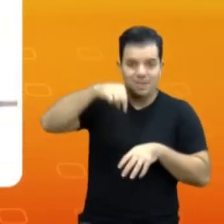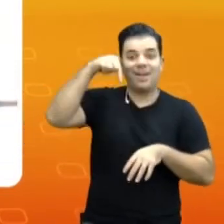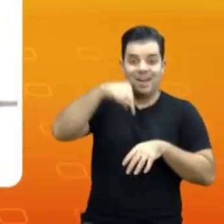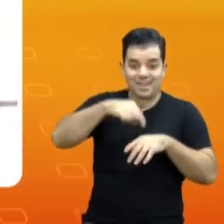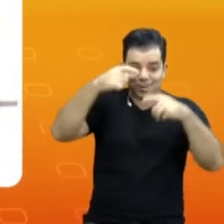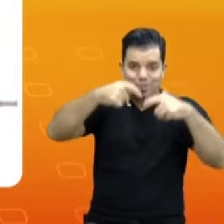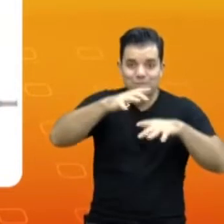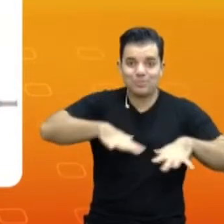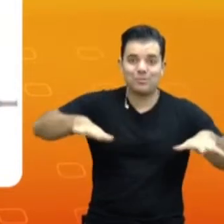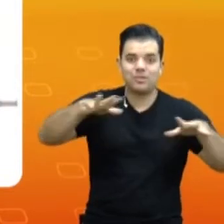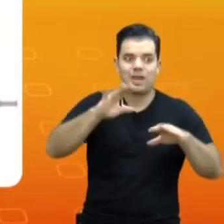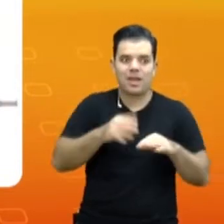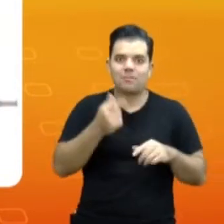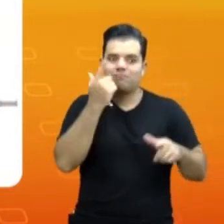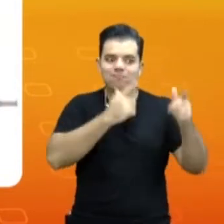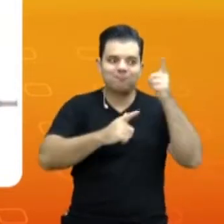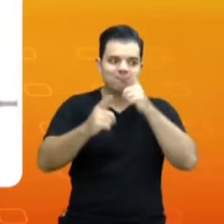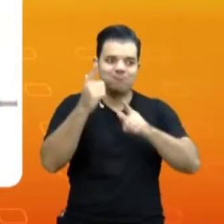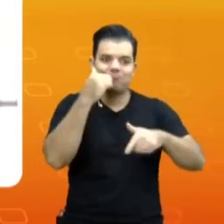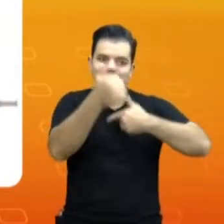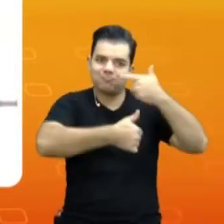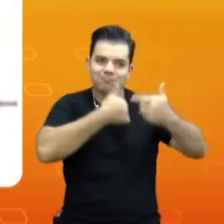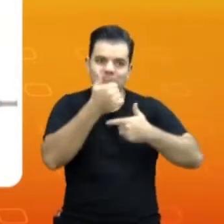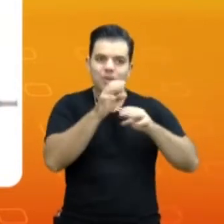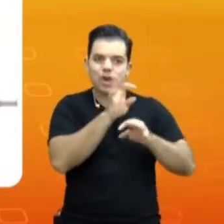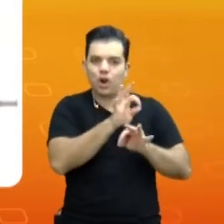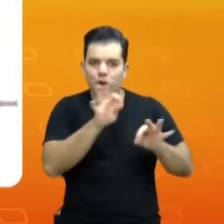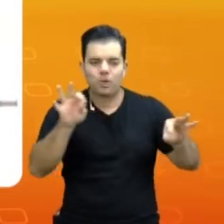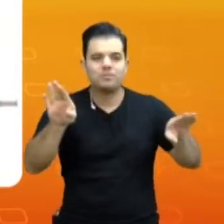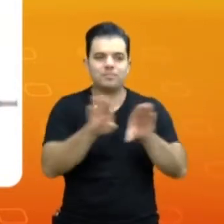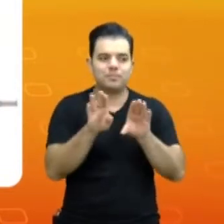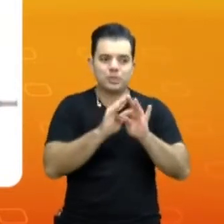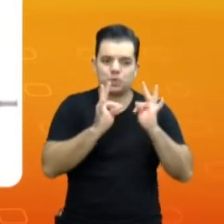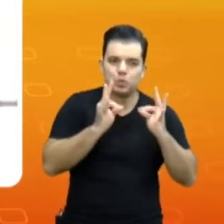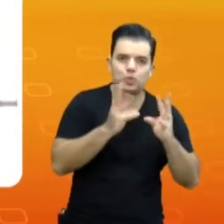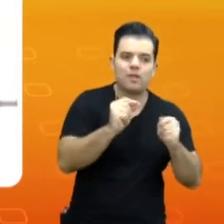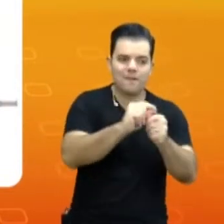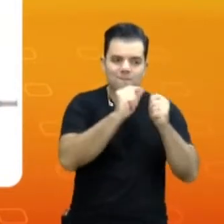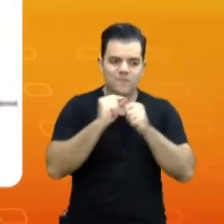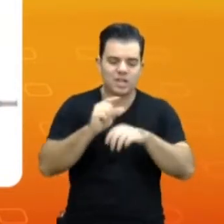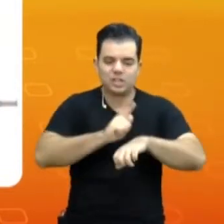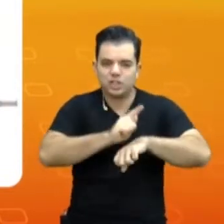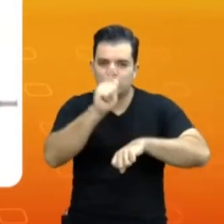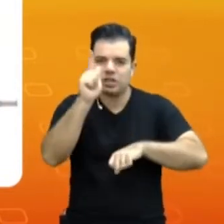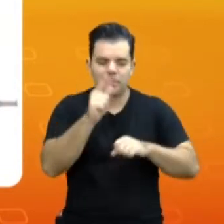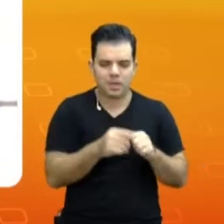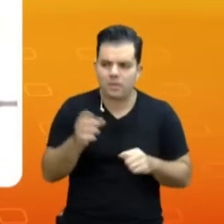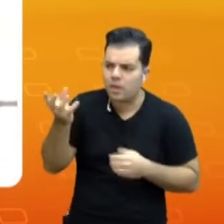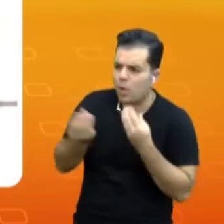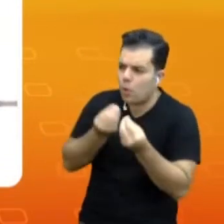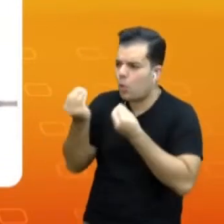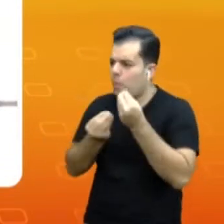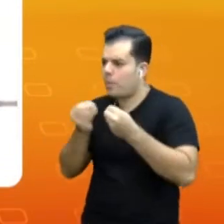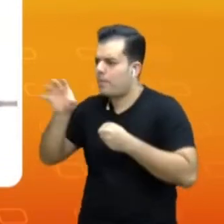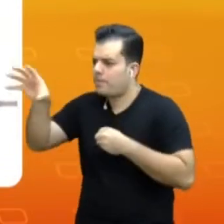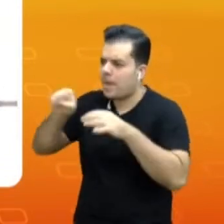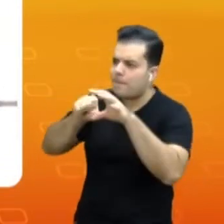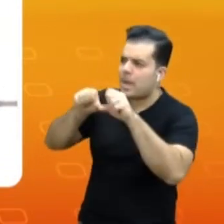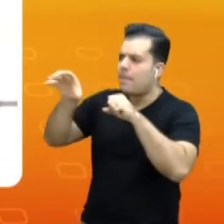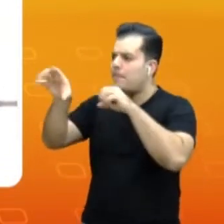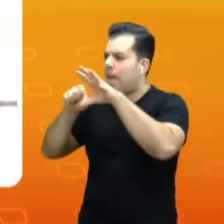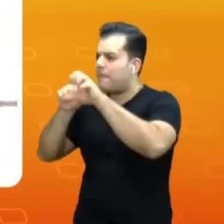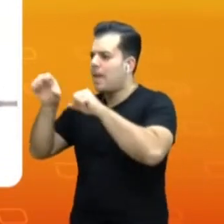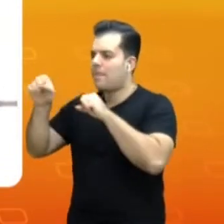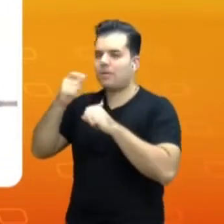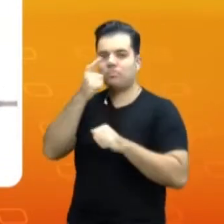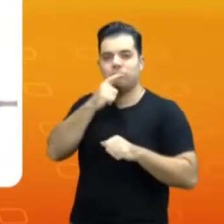Então, a gente acabou construindo um ambiente efetivo que a produção fez todo o gerenciamento dos sinais de uma forma muito competente.